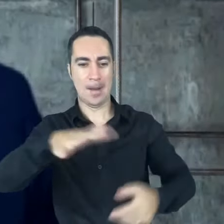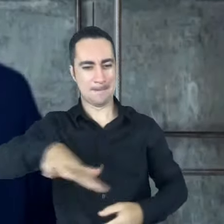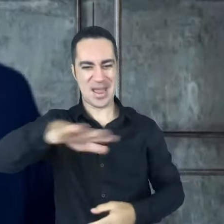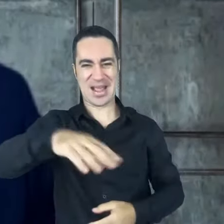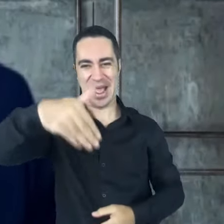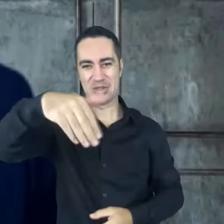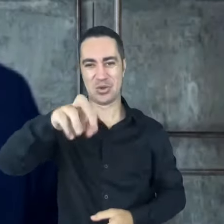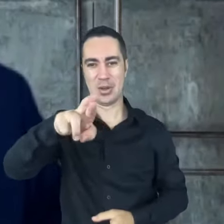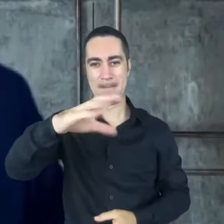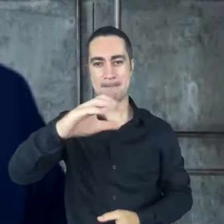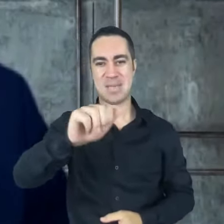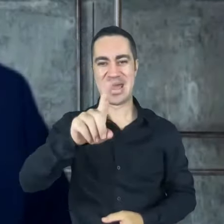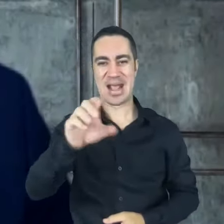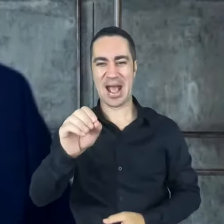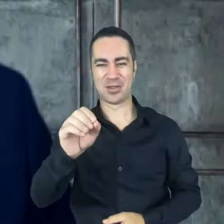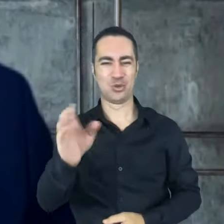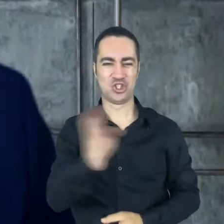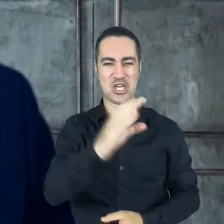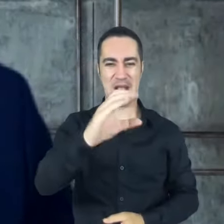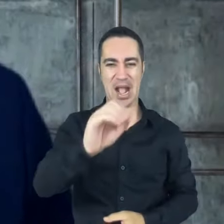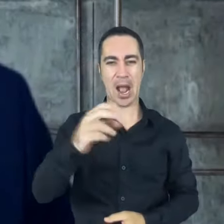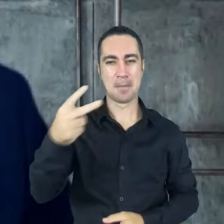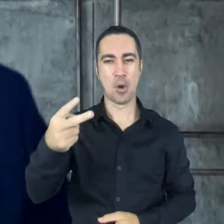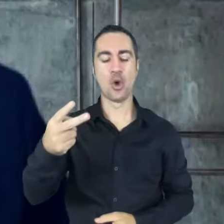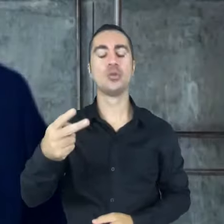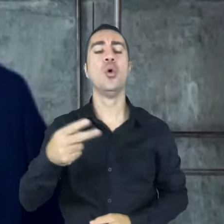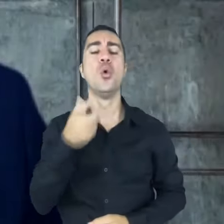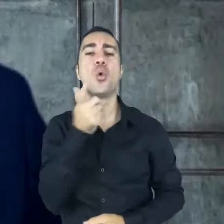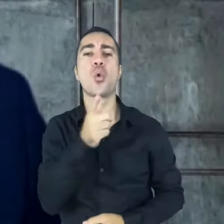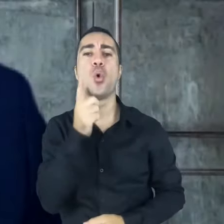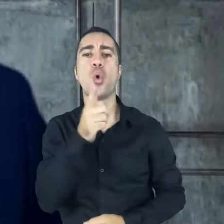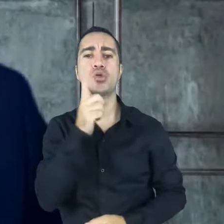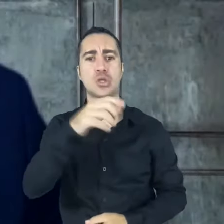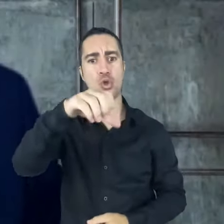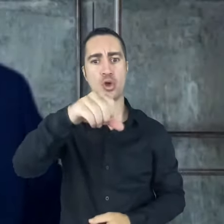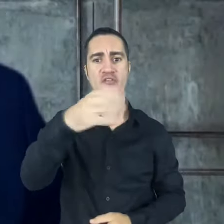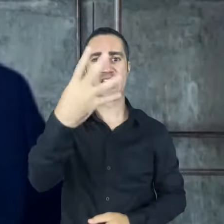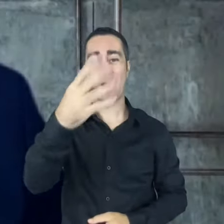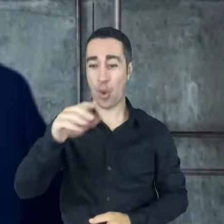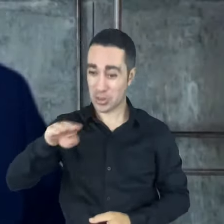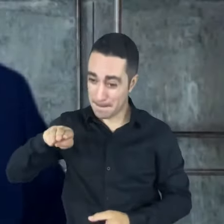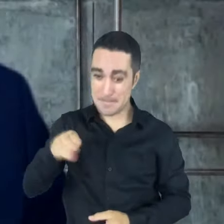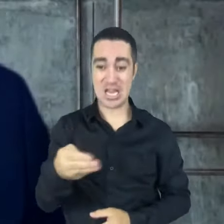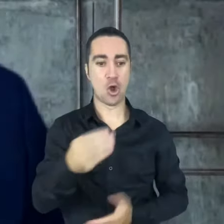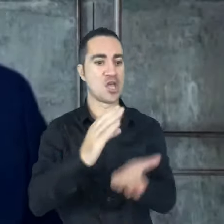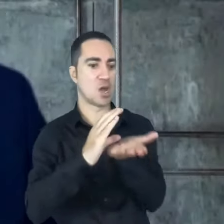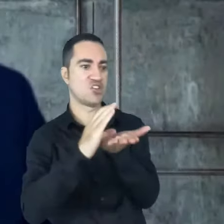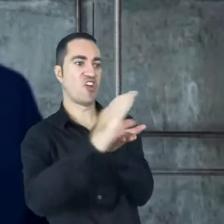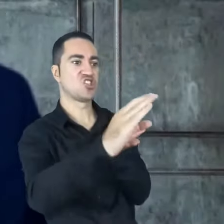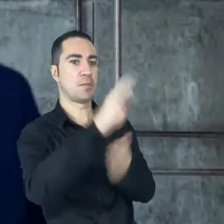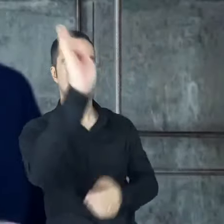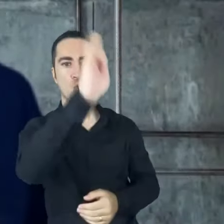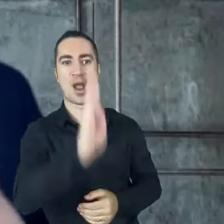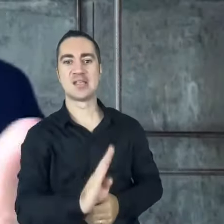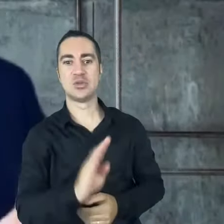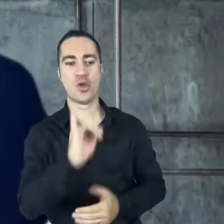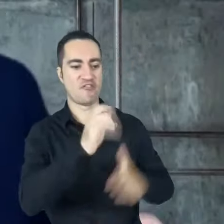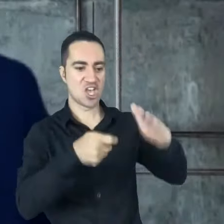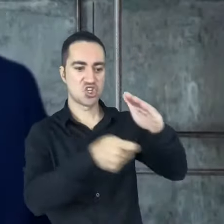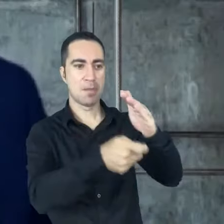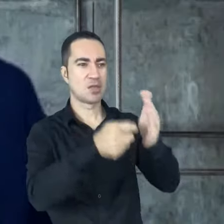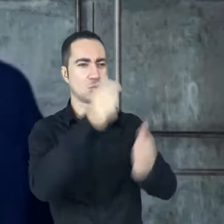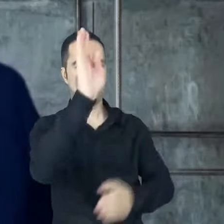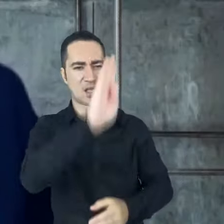Quioto viabilizou 94 bilhões em investimentos no Brasil. Isso não é verdade. Eu sei de